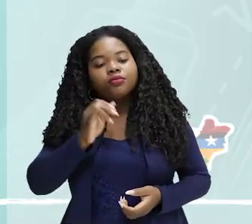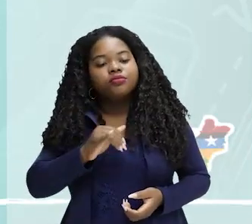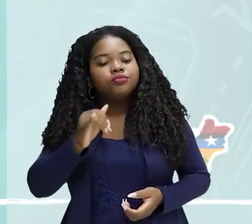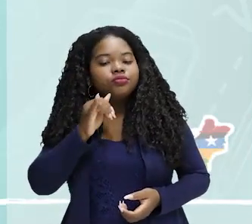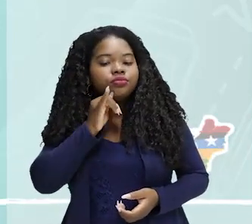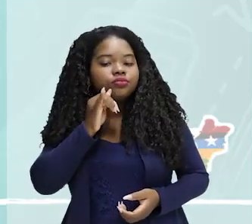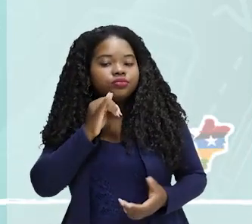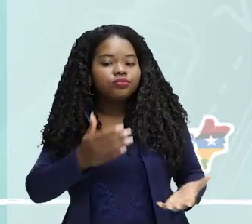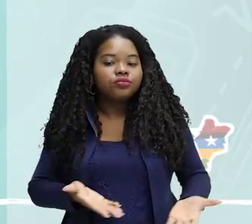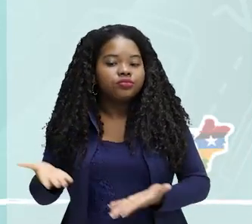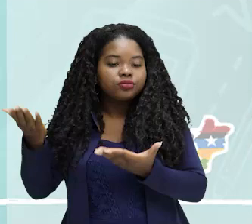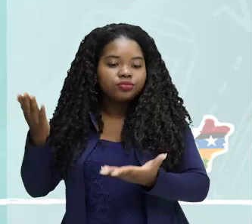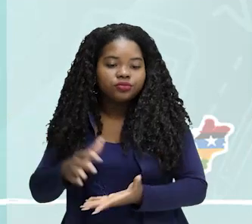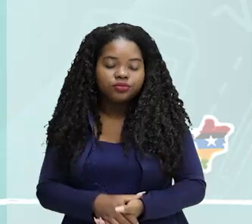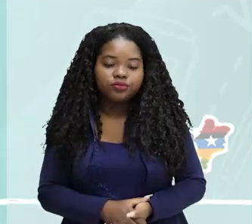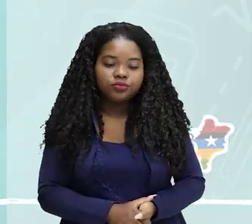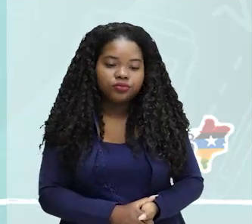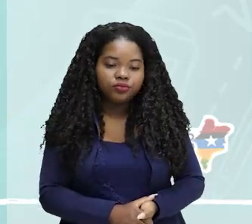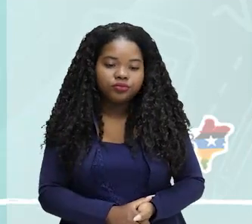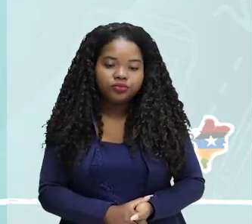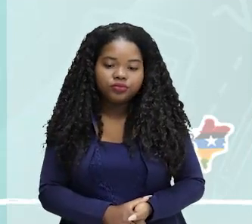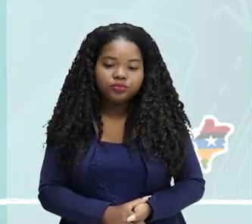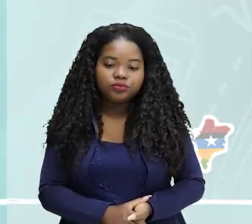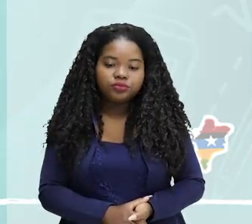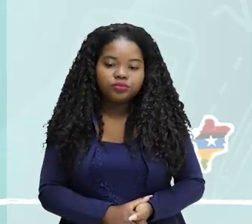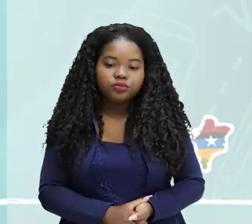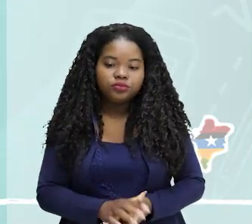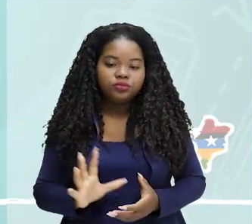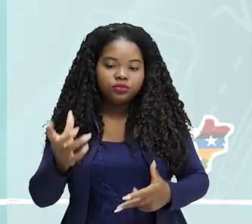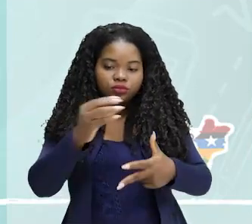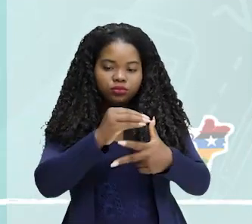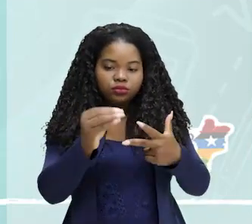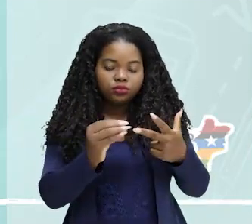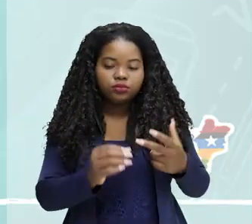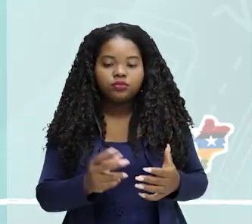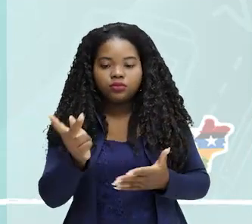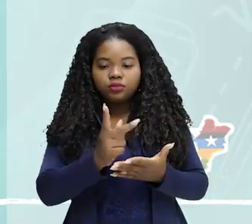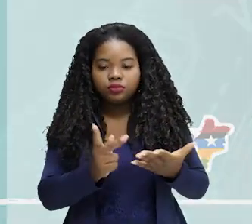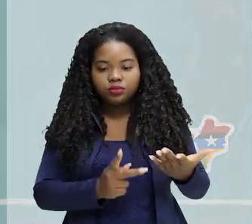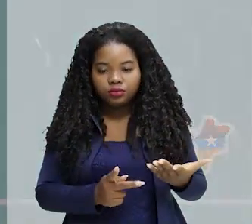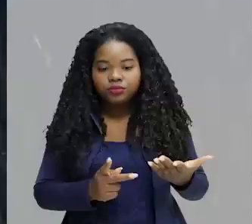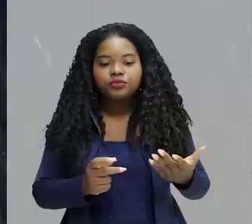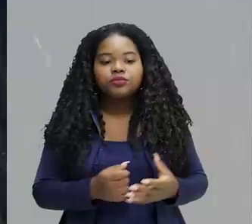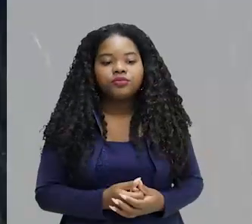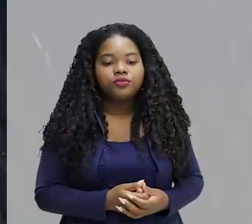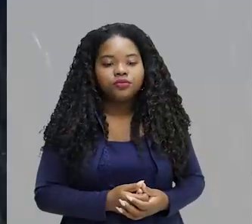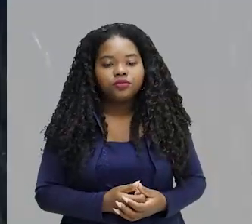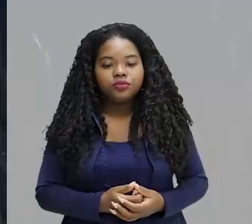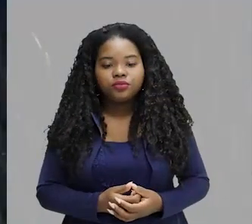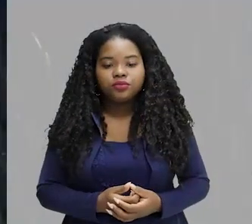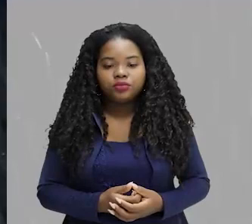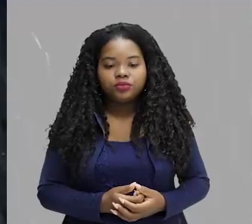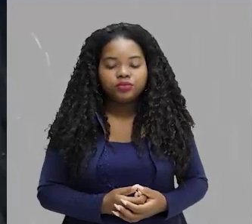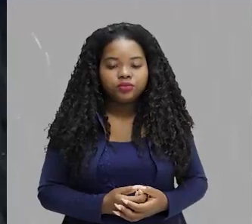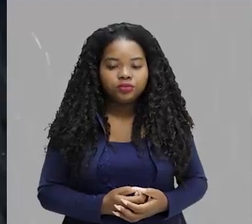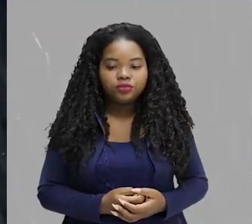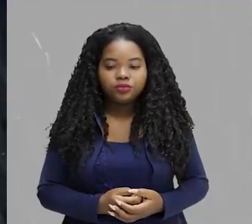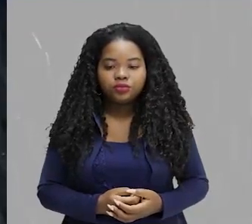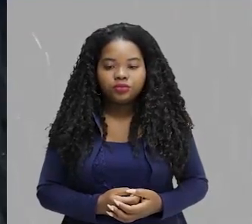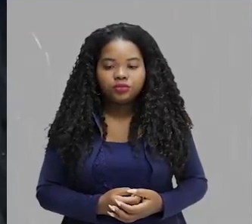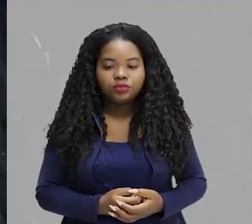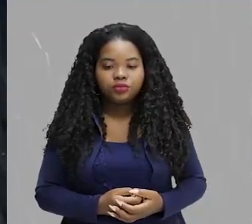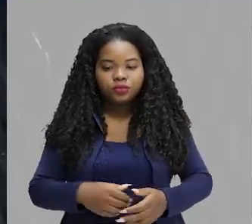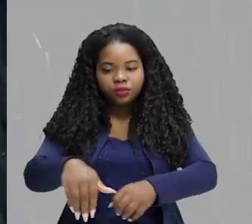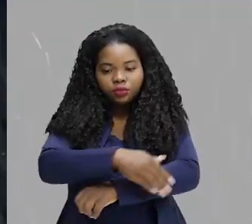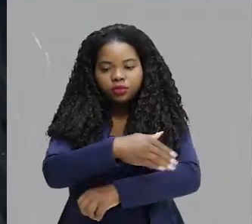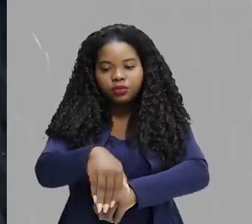um fragmento que já foi citado no Enem, é um poema de Robert Frost, The Road Not Taken, A Estrada